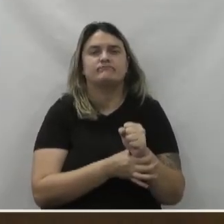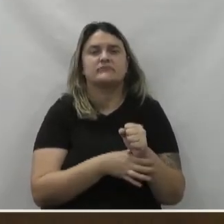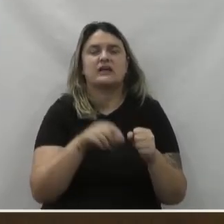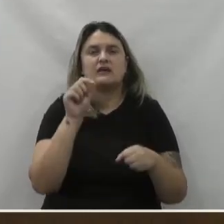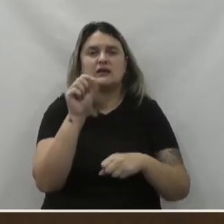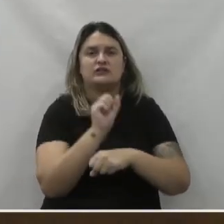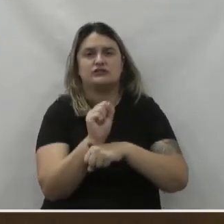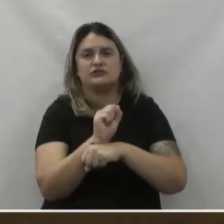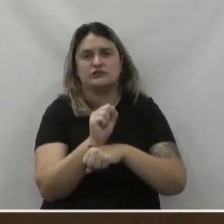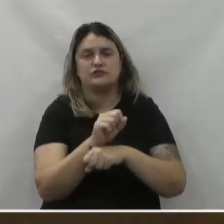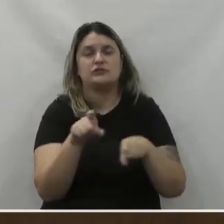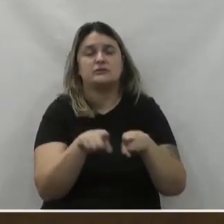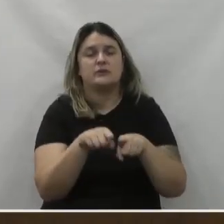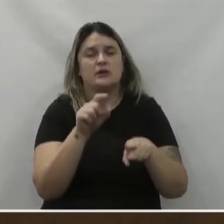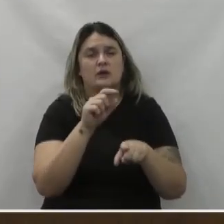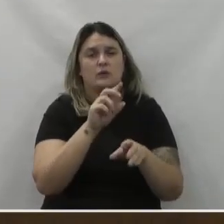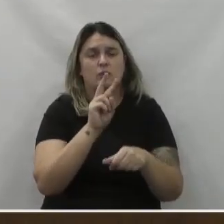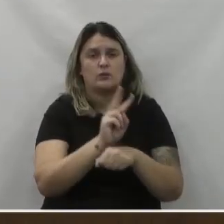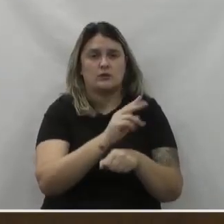integridade da via pública.